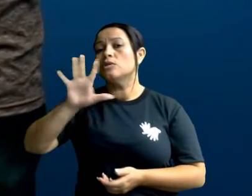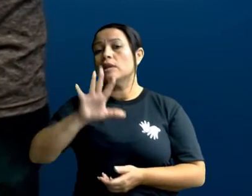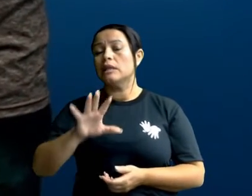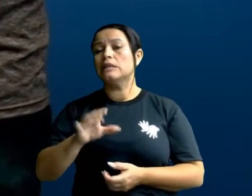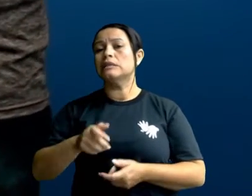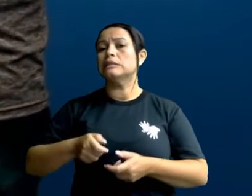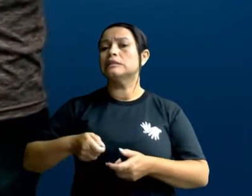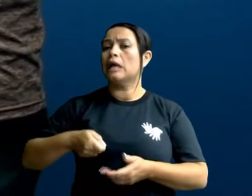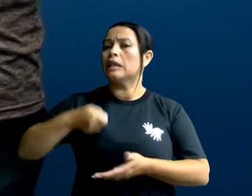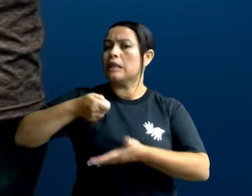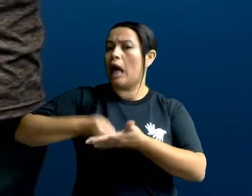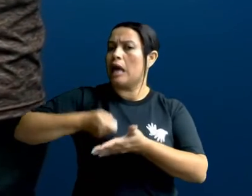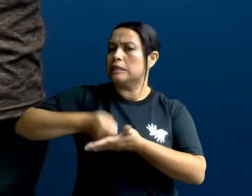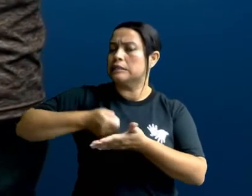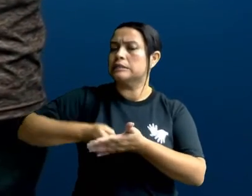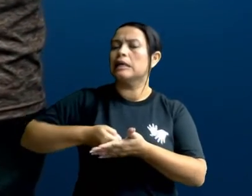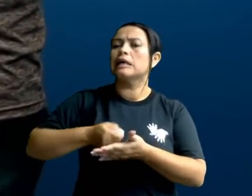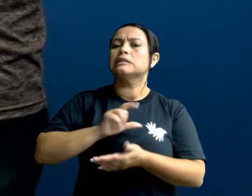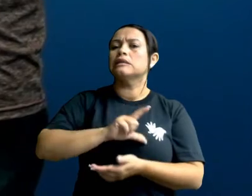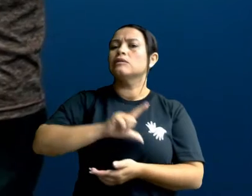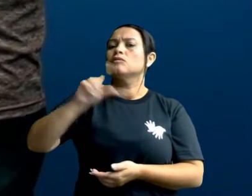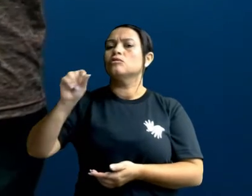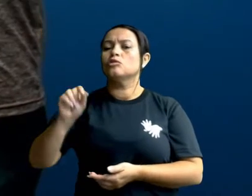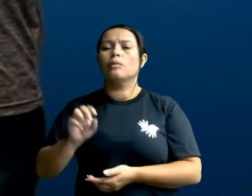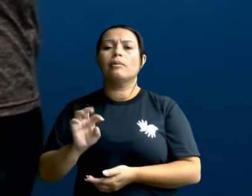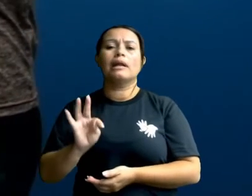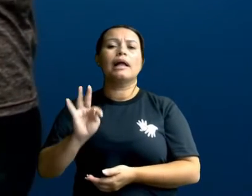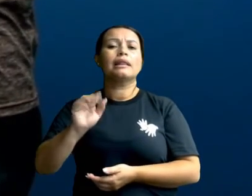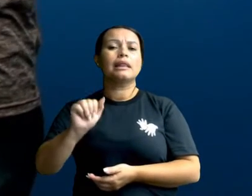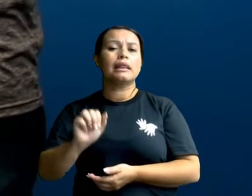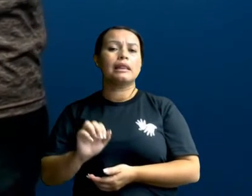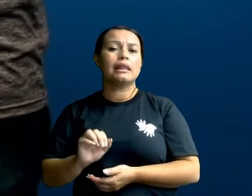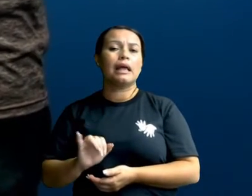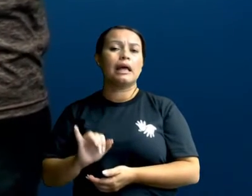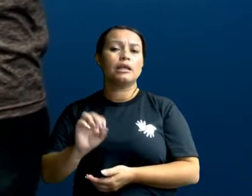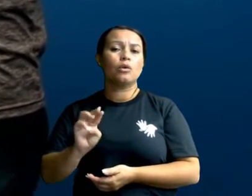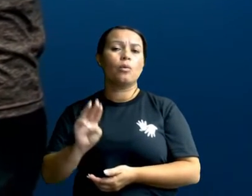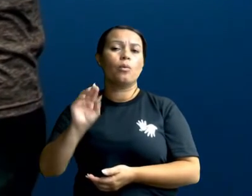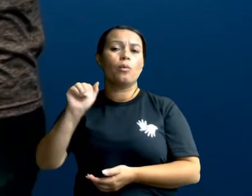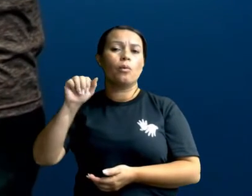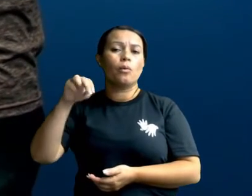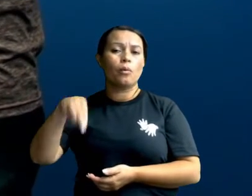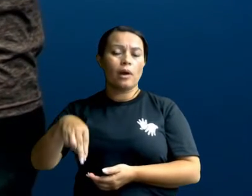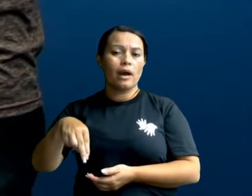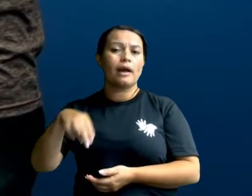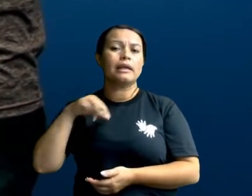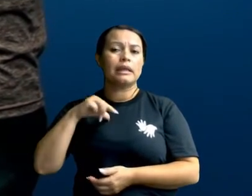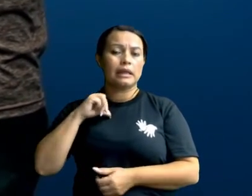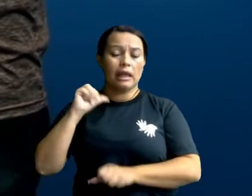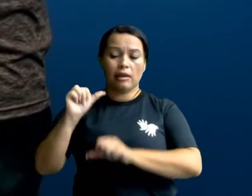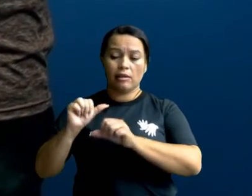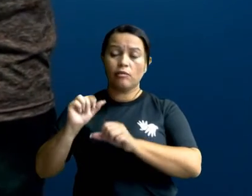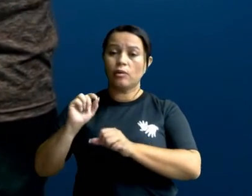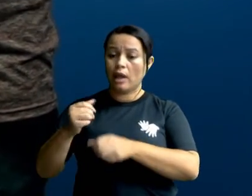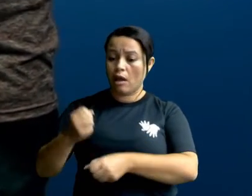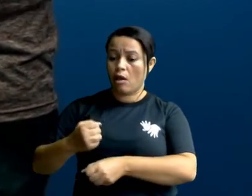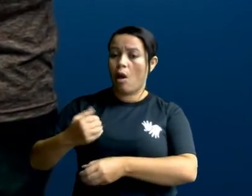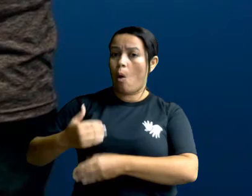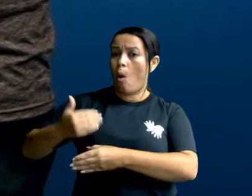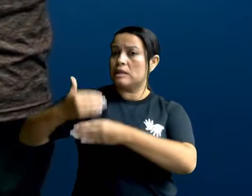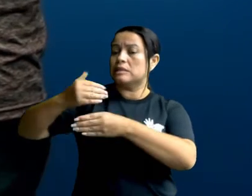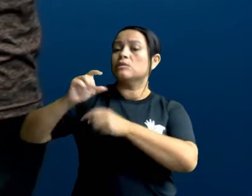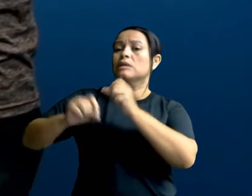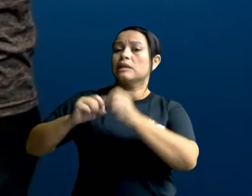né? Para Taiwan, né? Formosa, onde formou a República da China, e